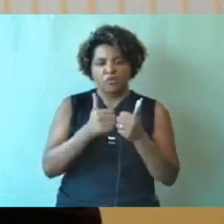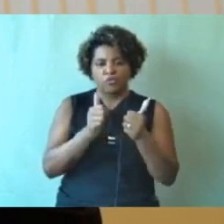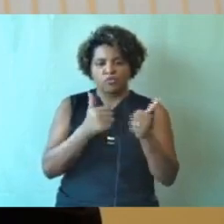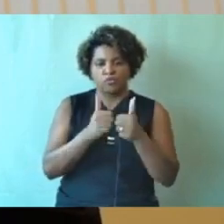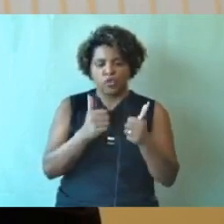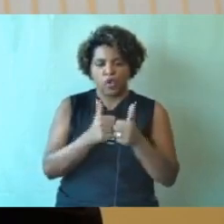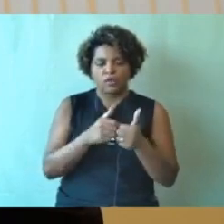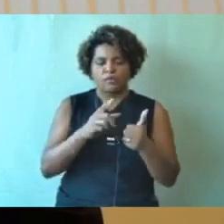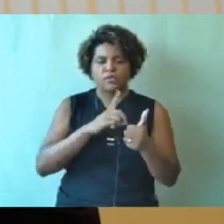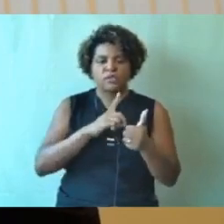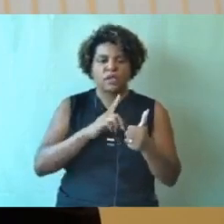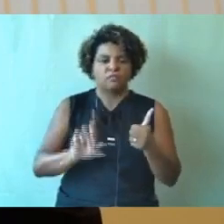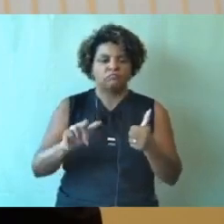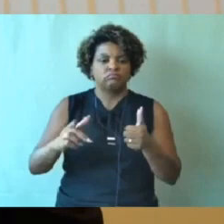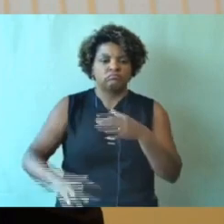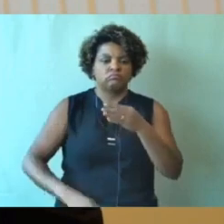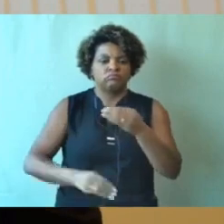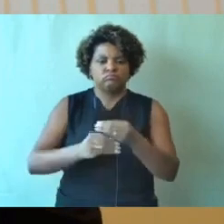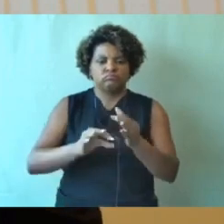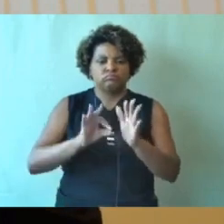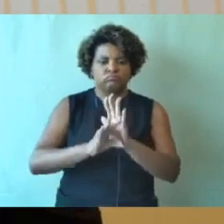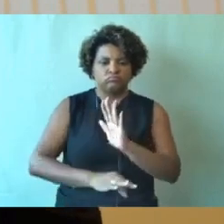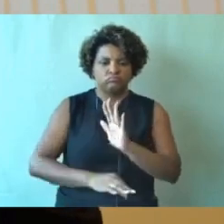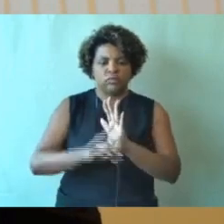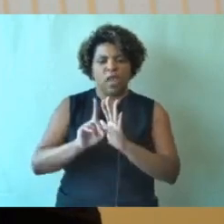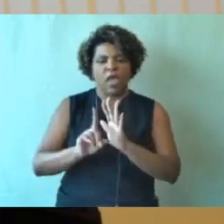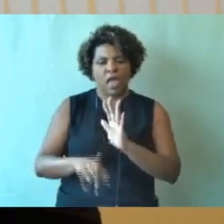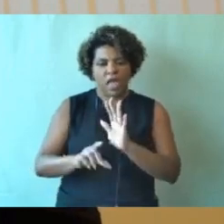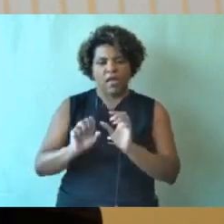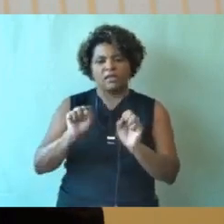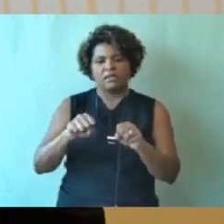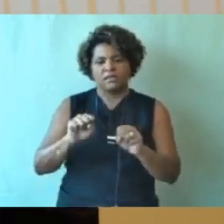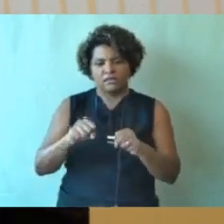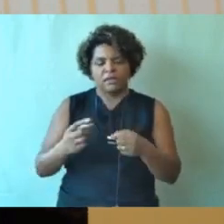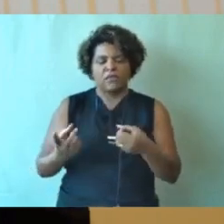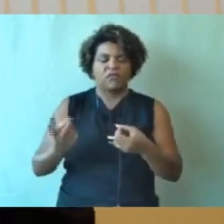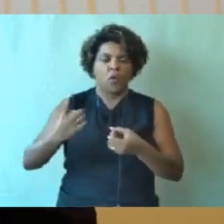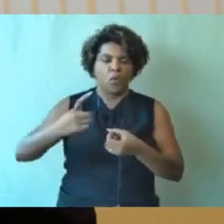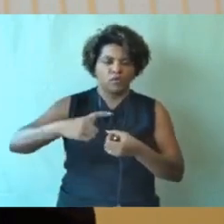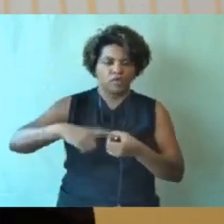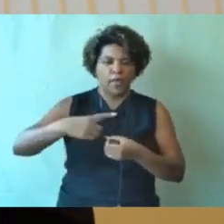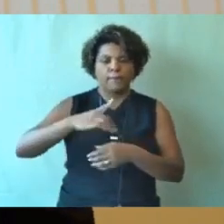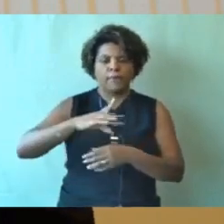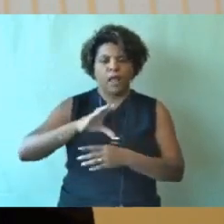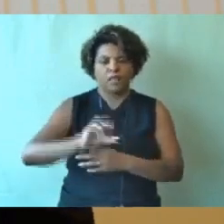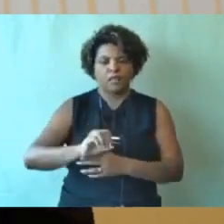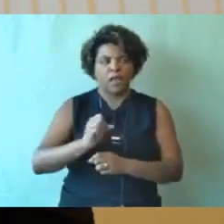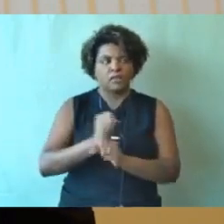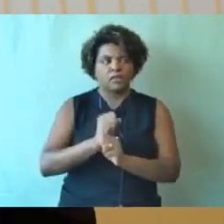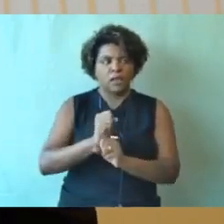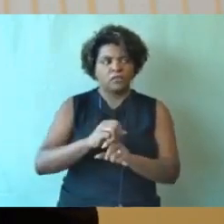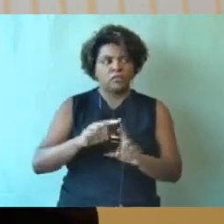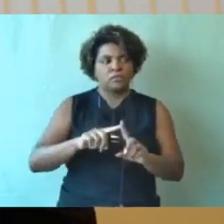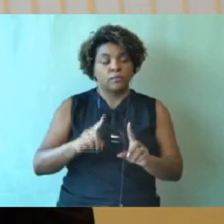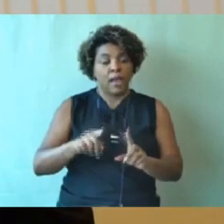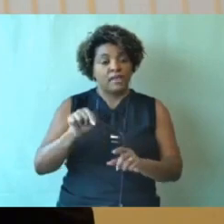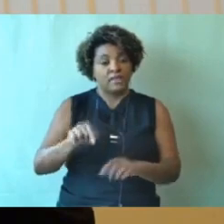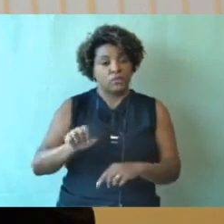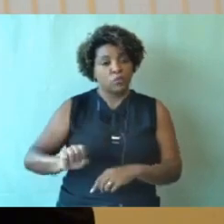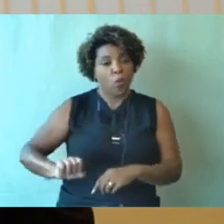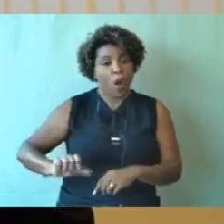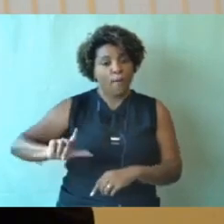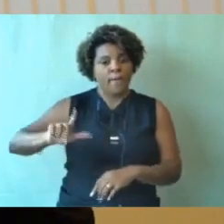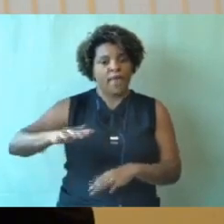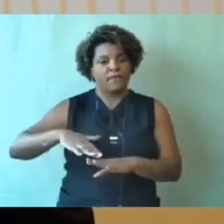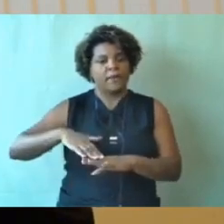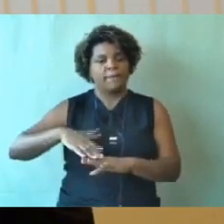É, provavelmente é uma meta a ser percorrida, sim, voltar para 10. Mas isso aí que onera um pouco mais a tarifa ainda. Mas a gente